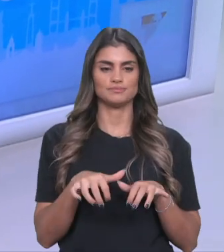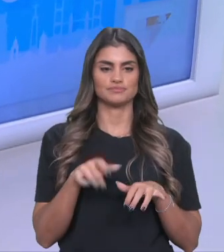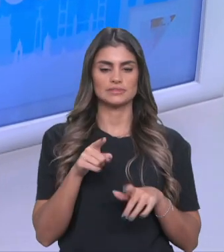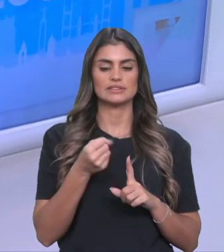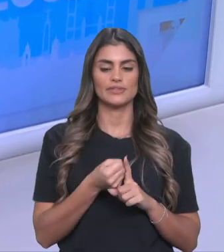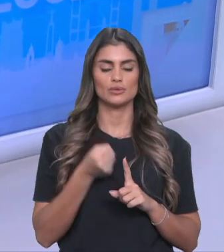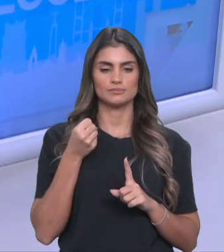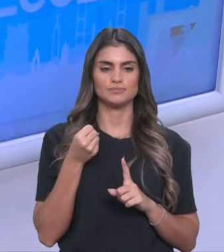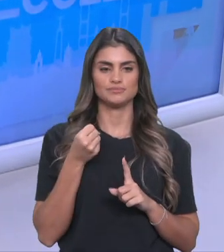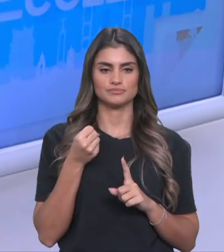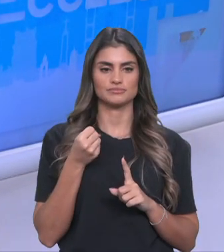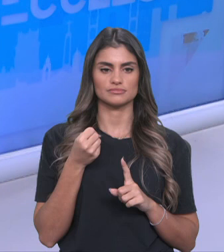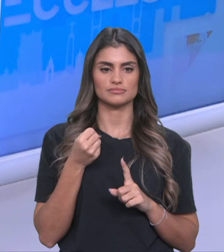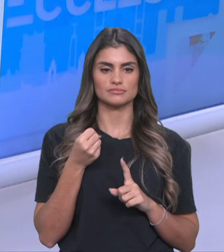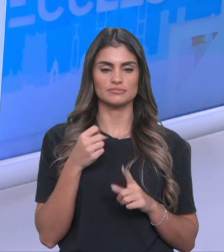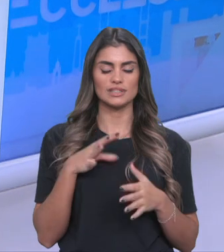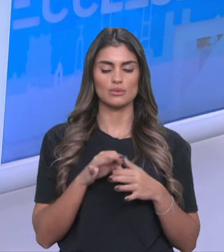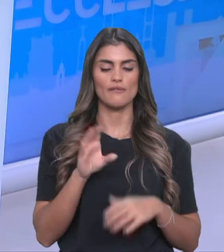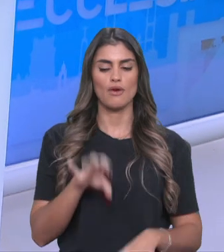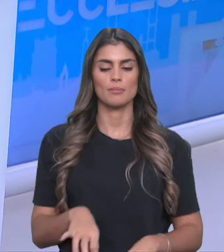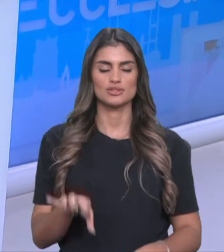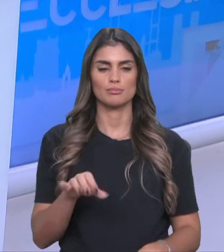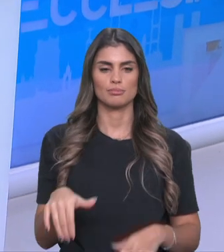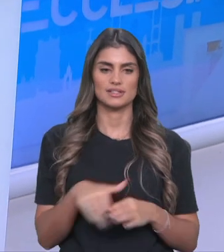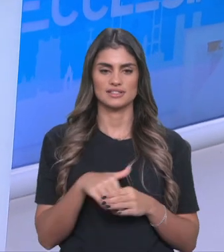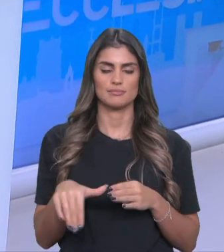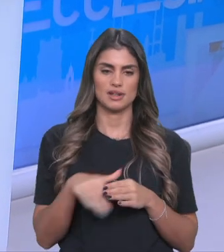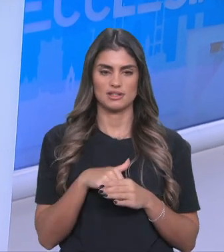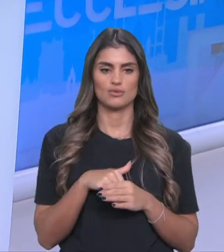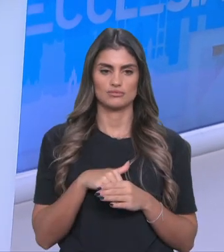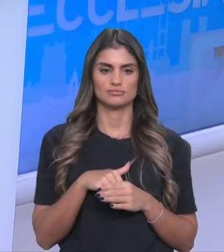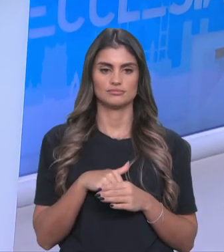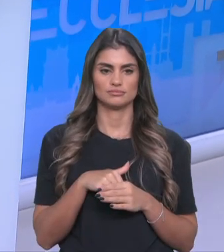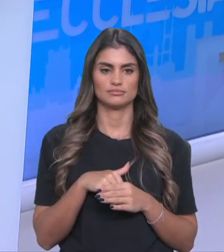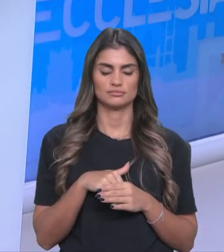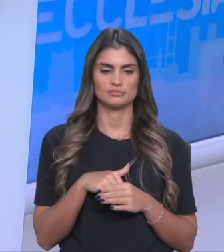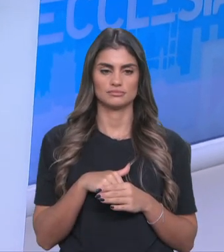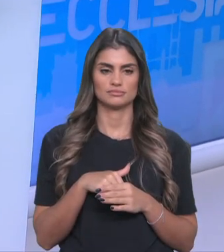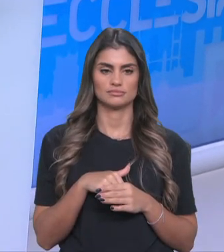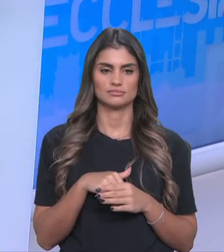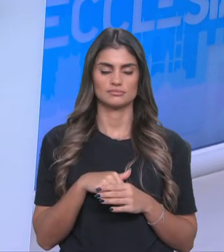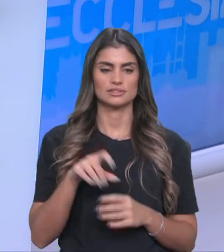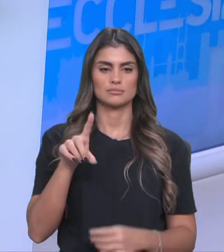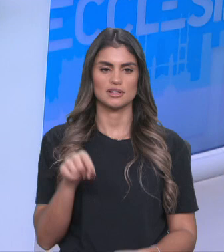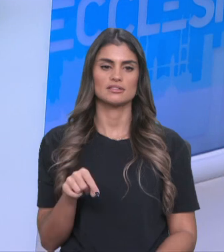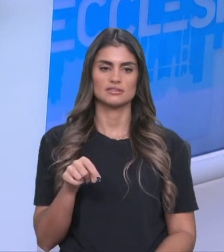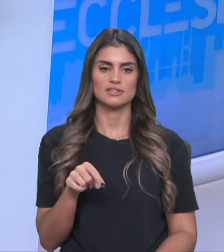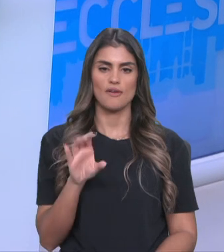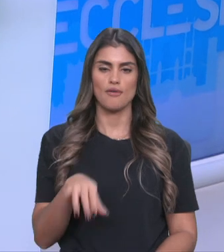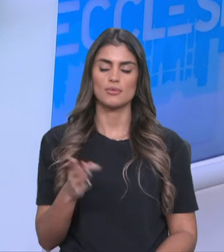desafio não teria correspondido também a formas de participação até na Eucaristia, também ao jeito